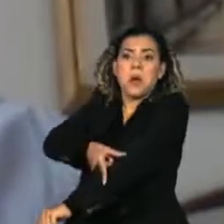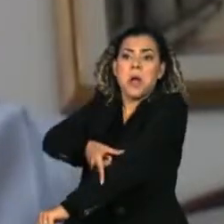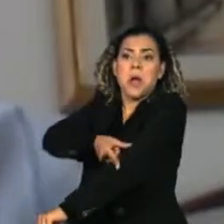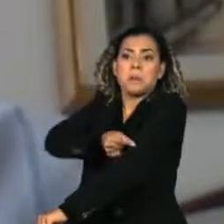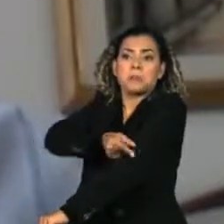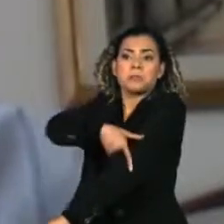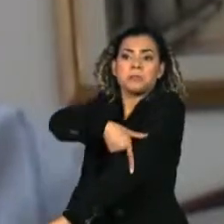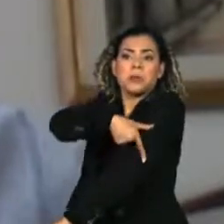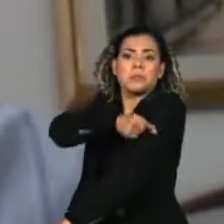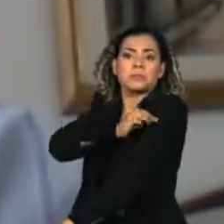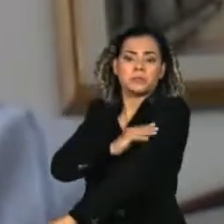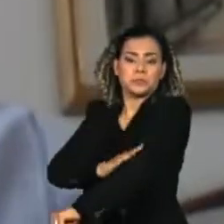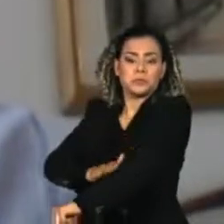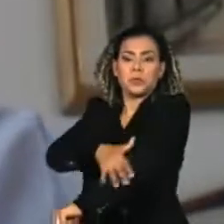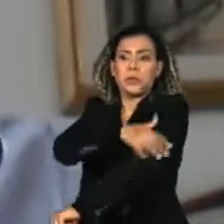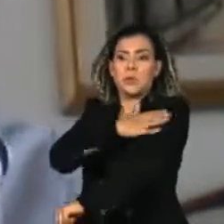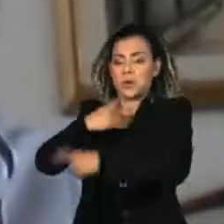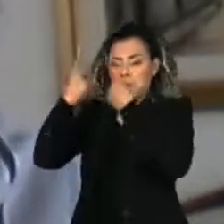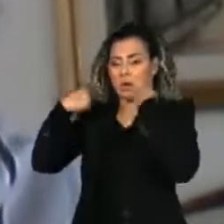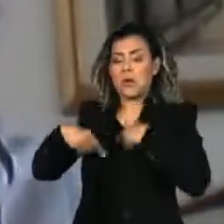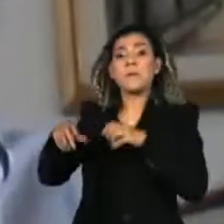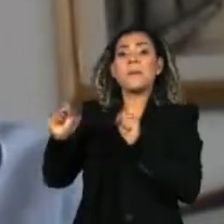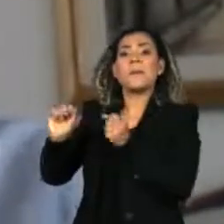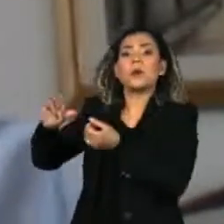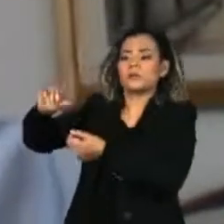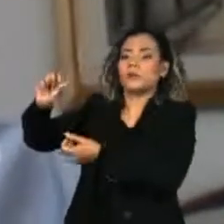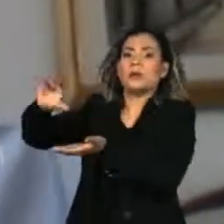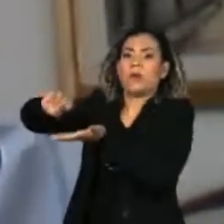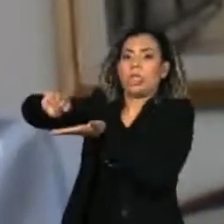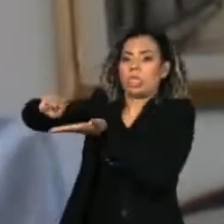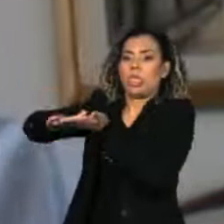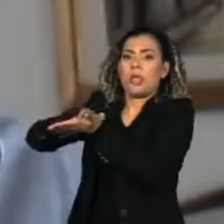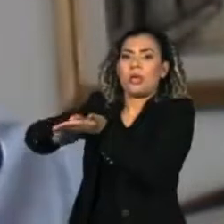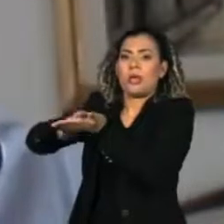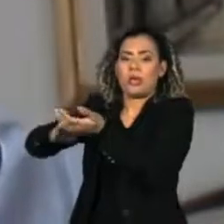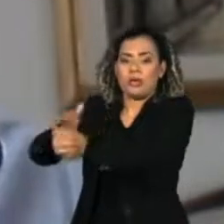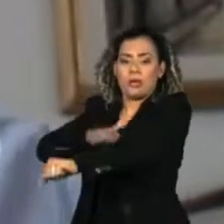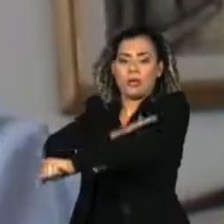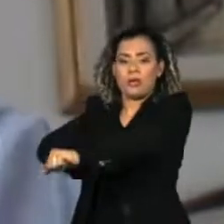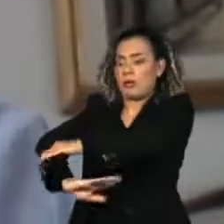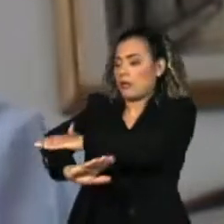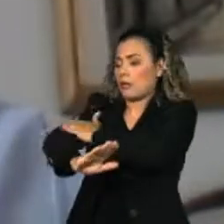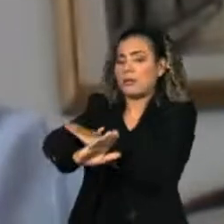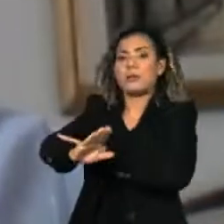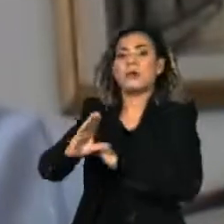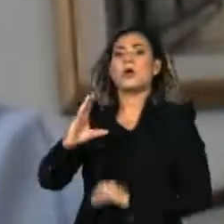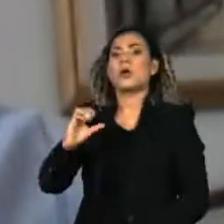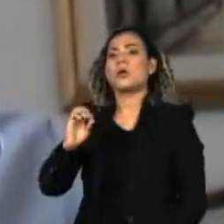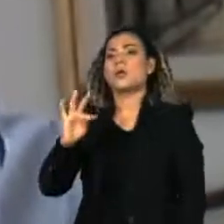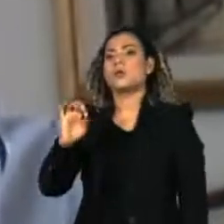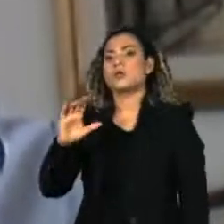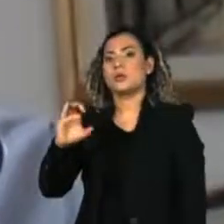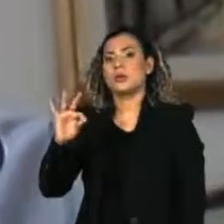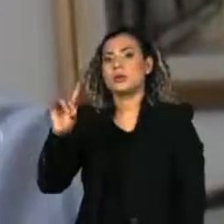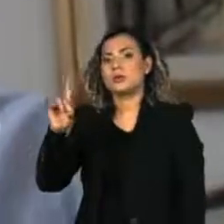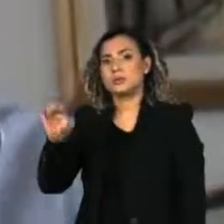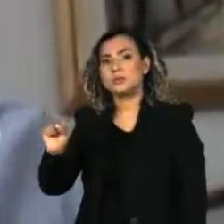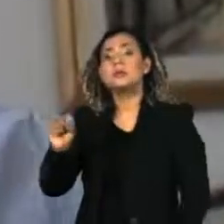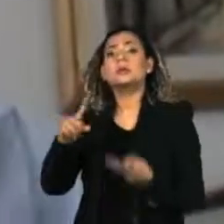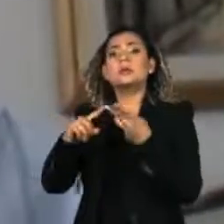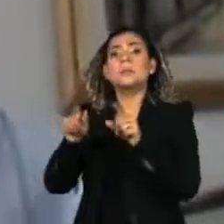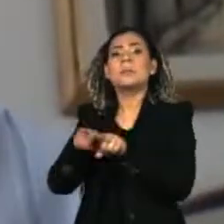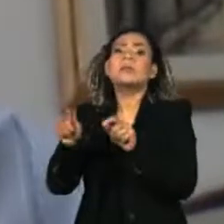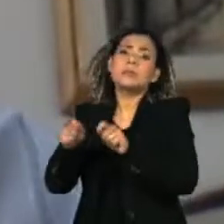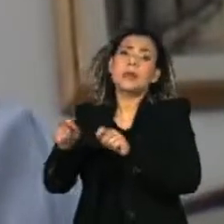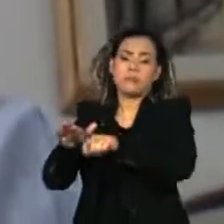nós podemos usar pomadas de corticoide, pomadas de outros medicamentos imunossupressores